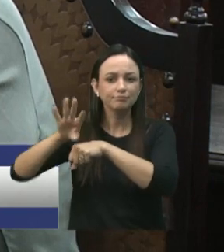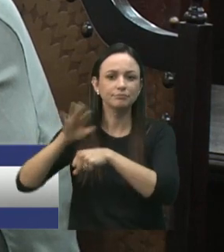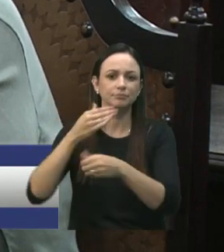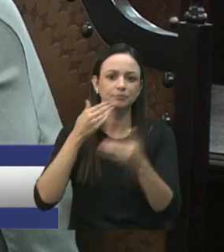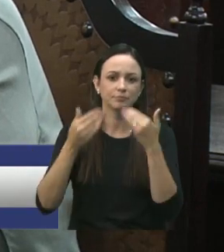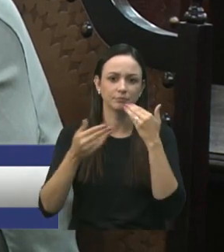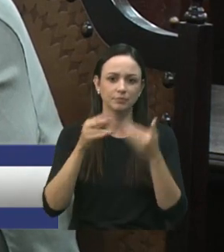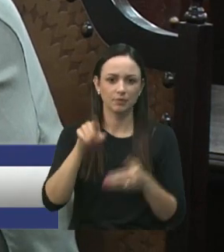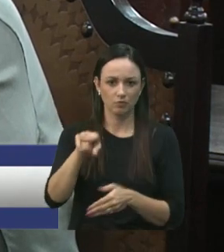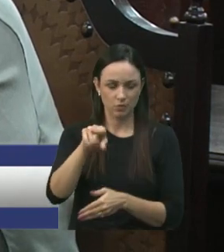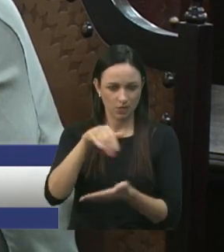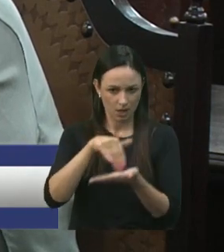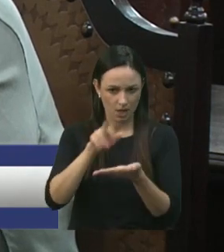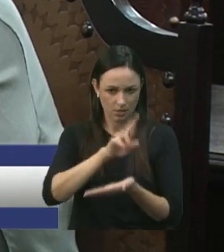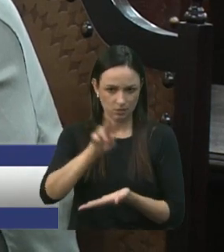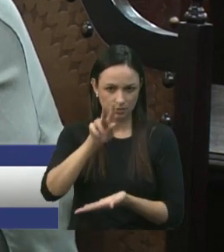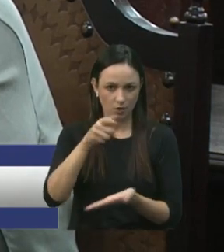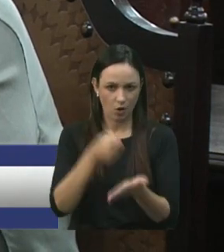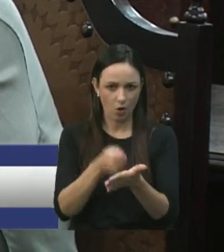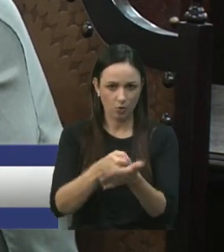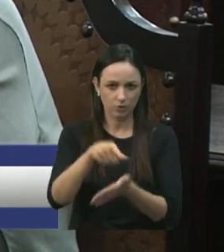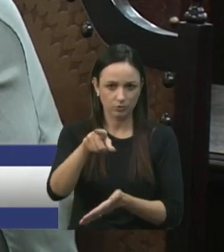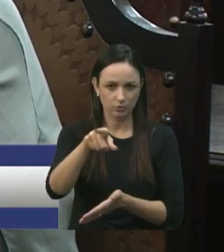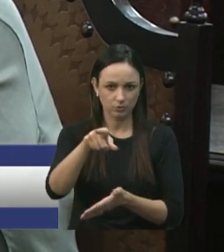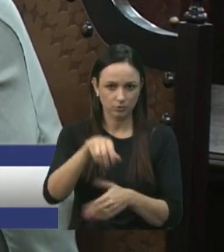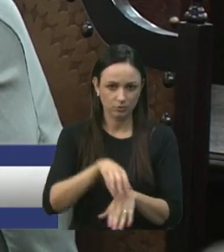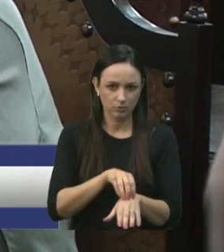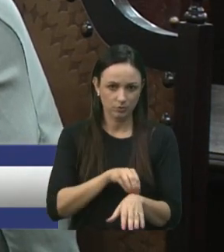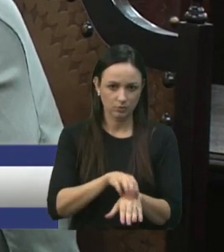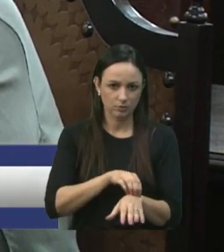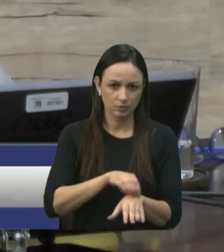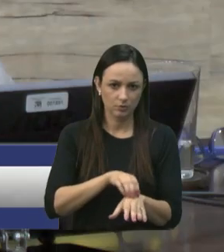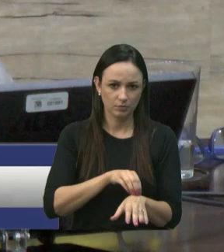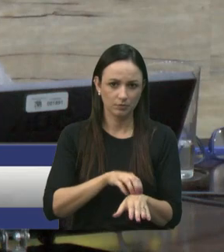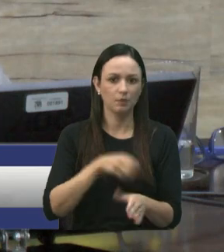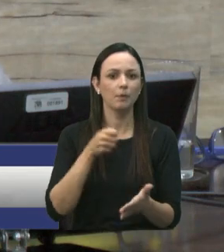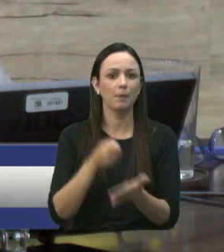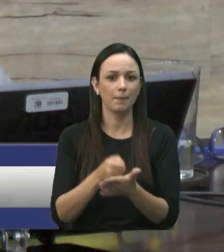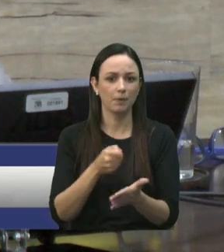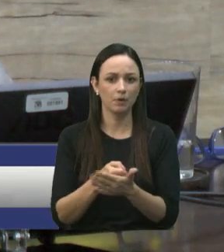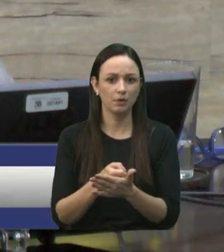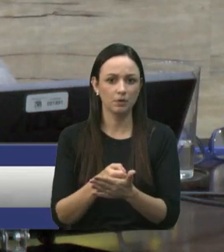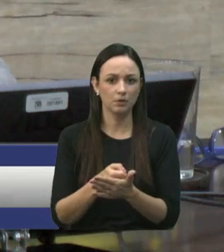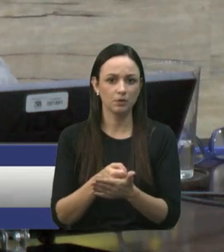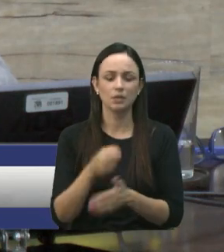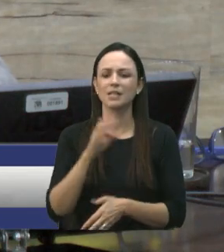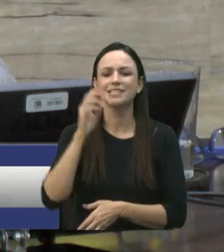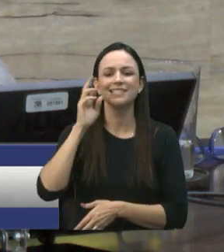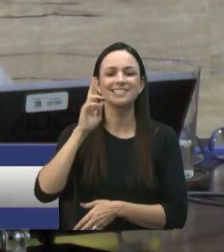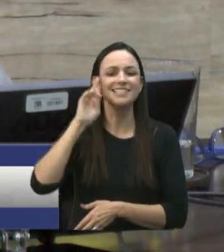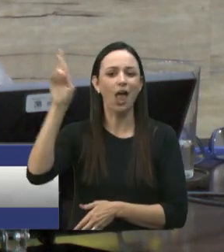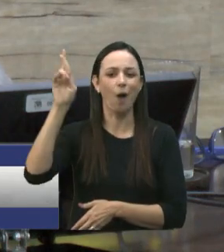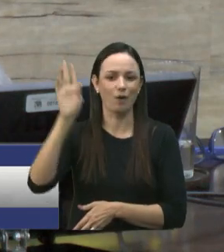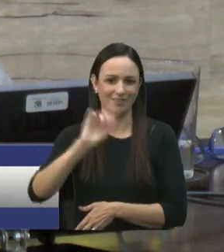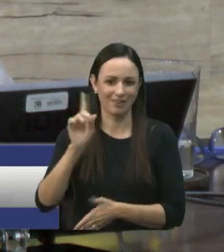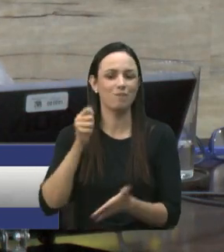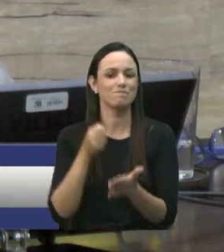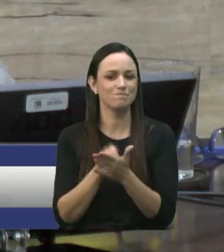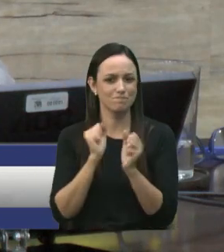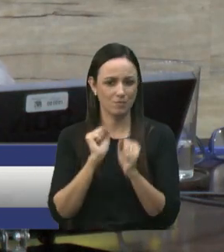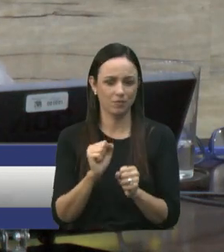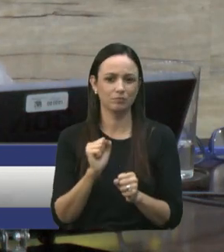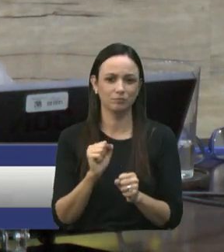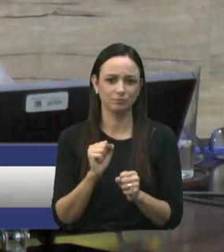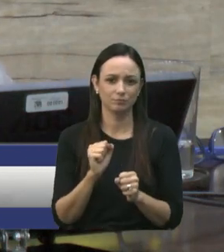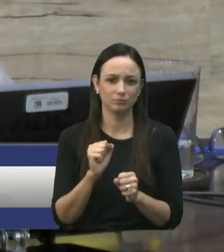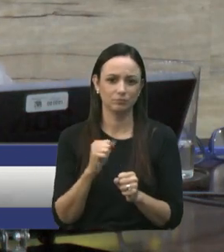Secretaria vai ficar responsável por isso? A gente pode cobrar do senhor a presença dos secretários aqui? Pode cobrar do senhor, não precisa senhor, né? Pode cobrar. A gente